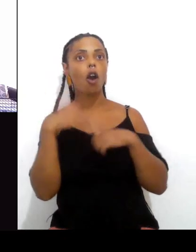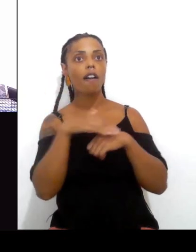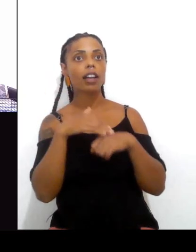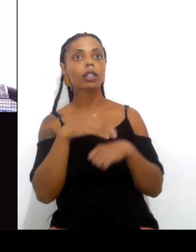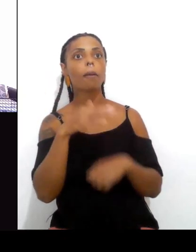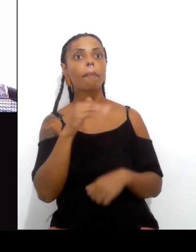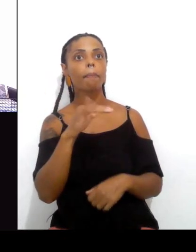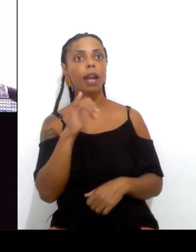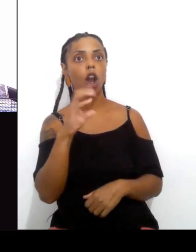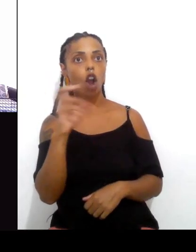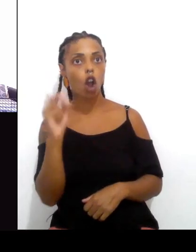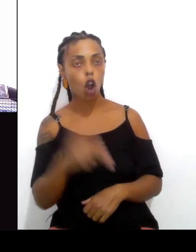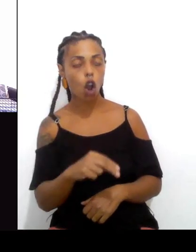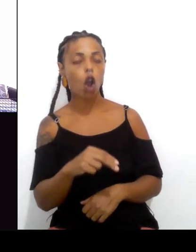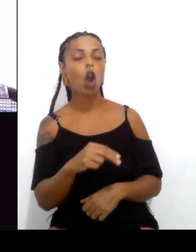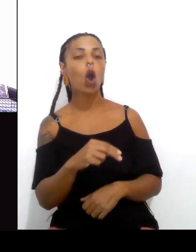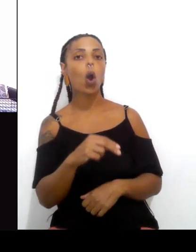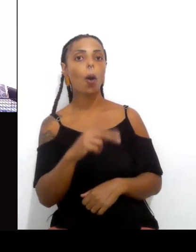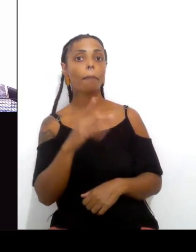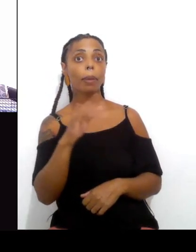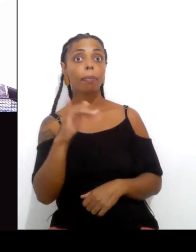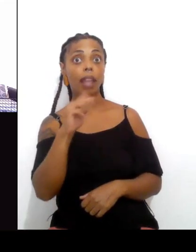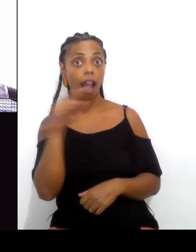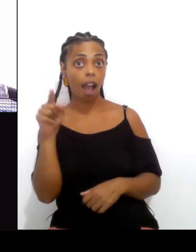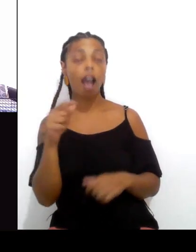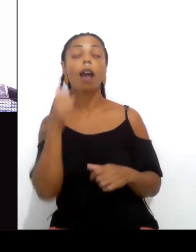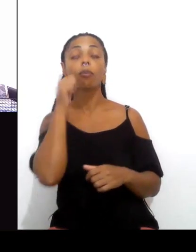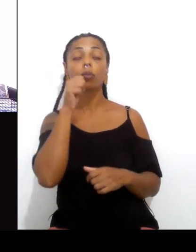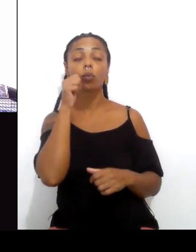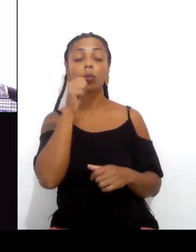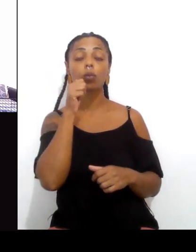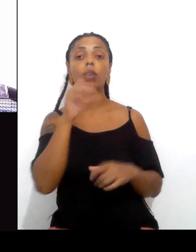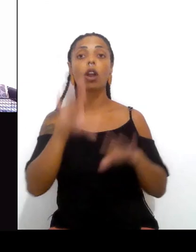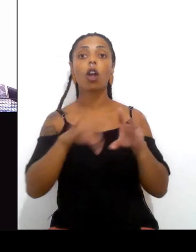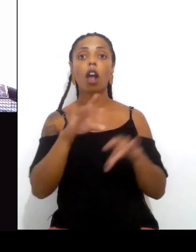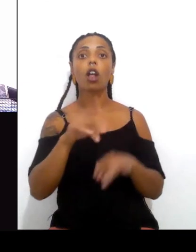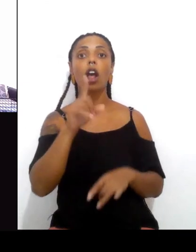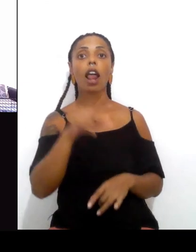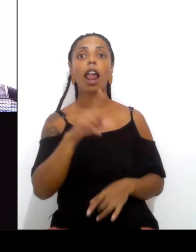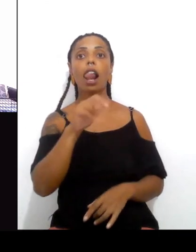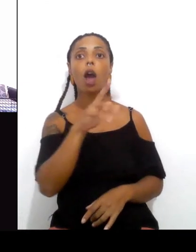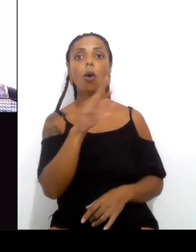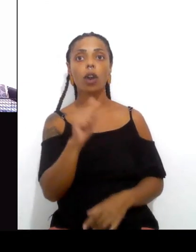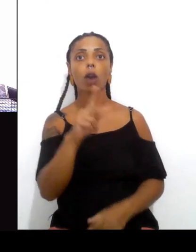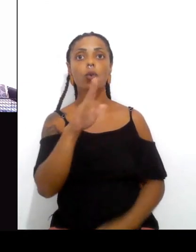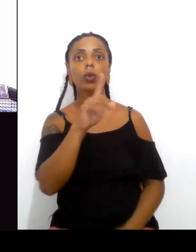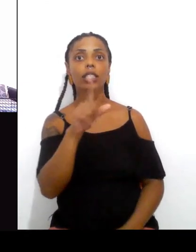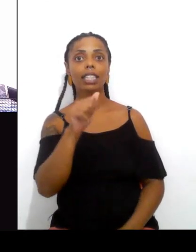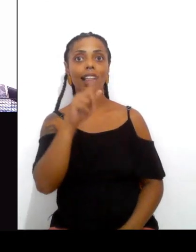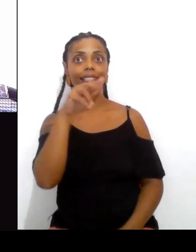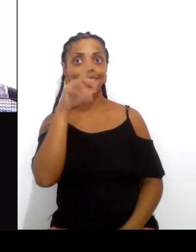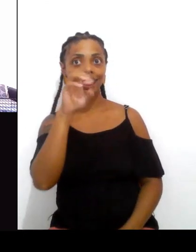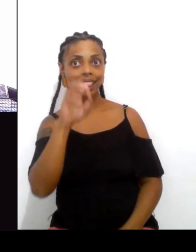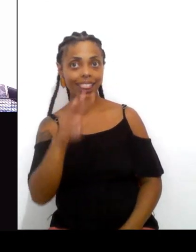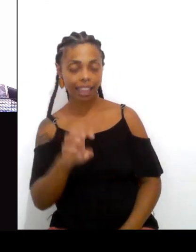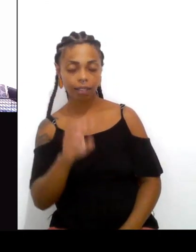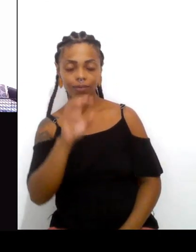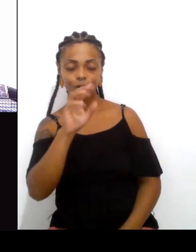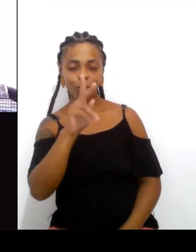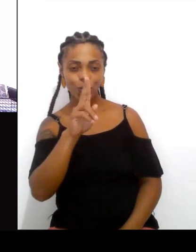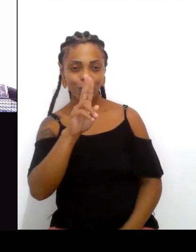Laura cosendei desejo uma boa tarde a todos tudo certo o pessoal da produção com